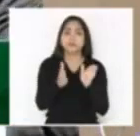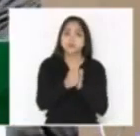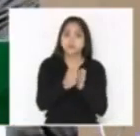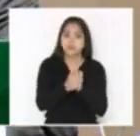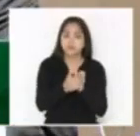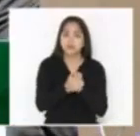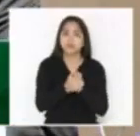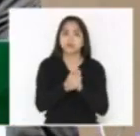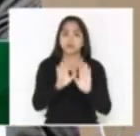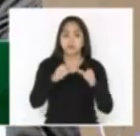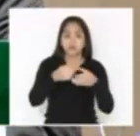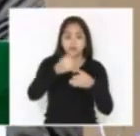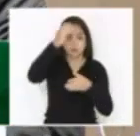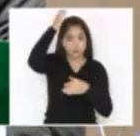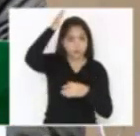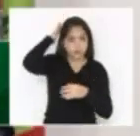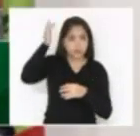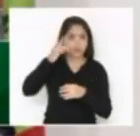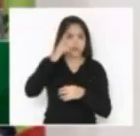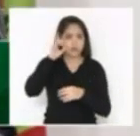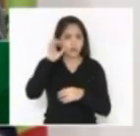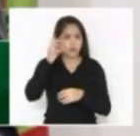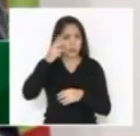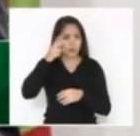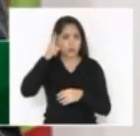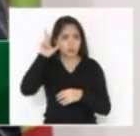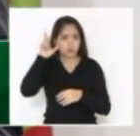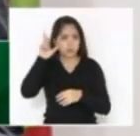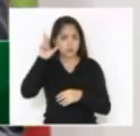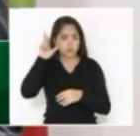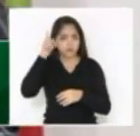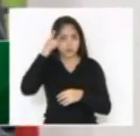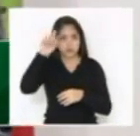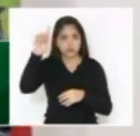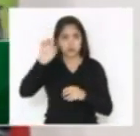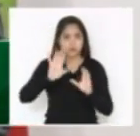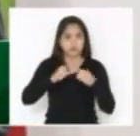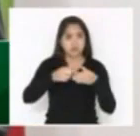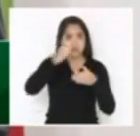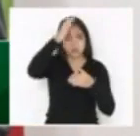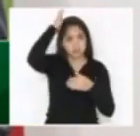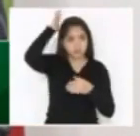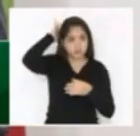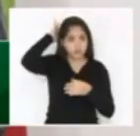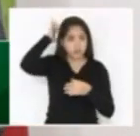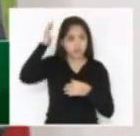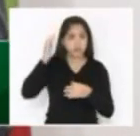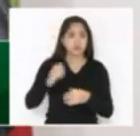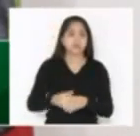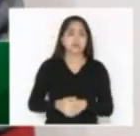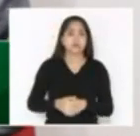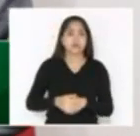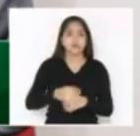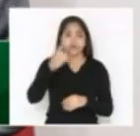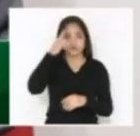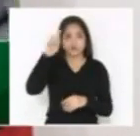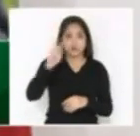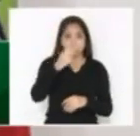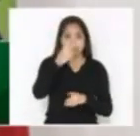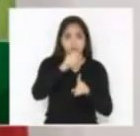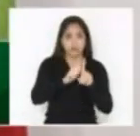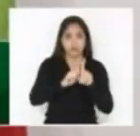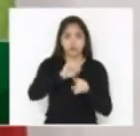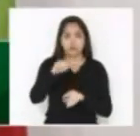bombeiros. Acho que foi ontem, né? O dia do bombeiro. Ontem, né? Dia 2. Então, parabéns